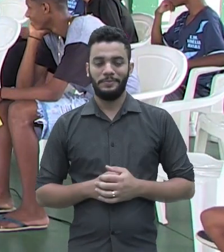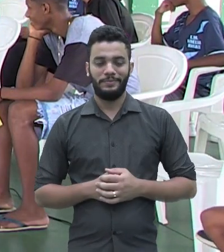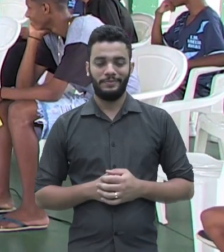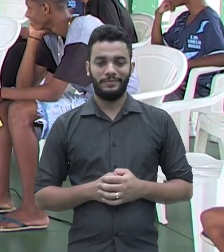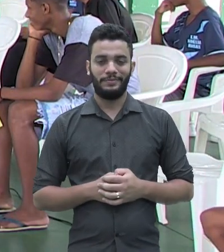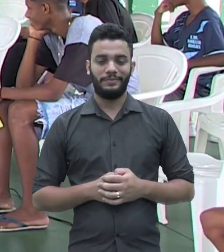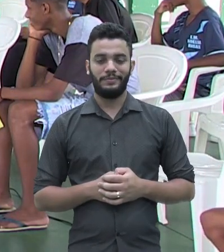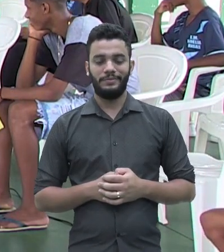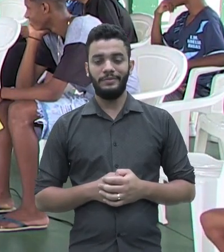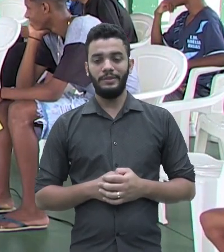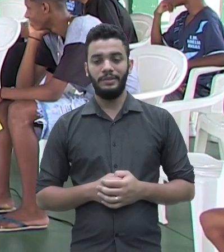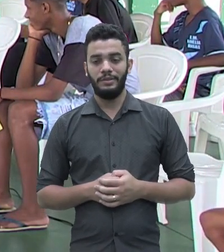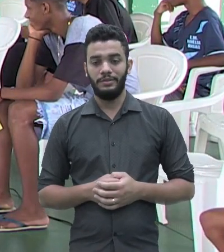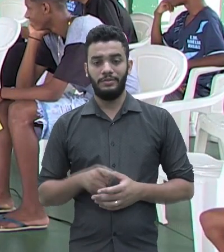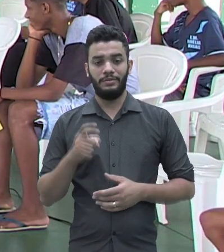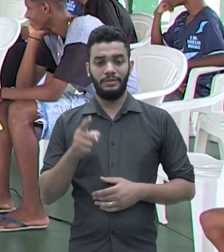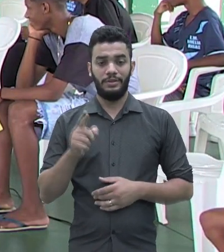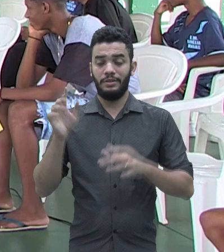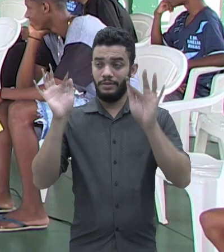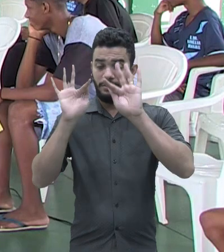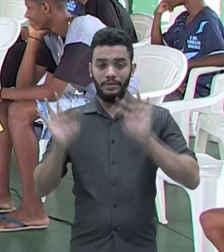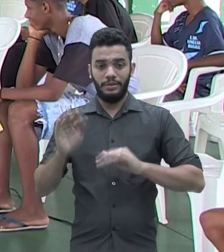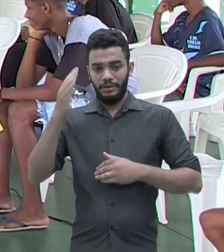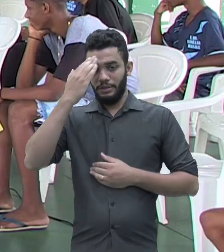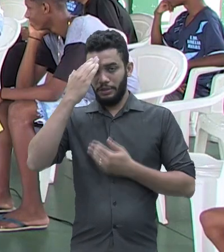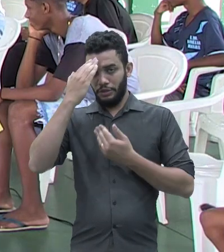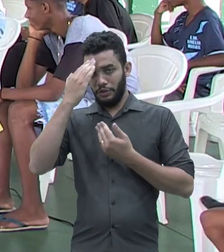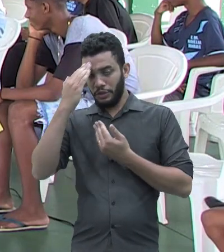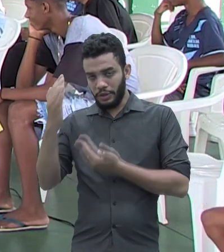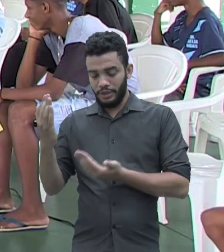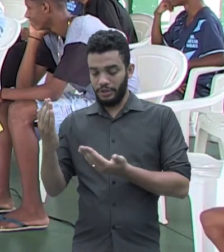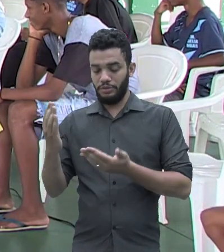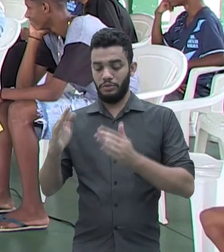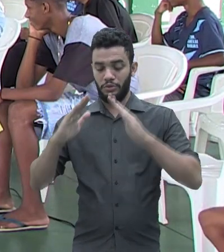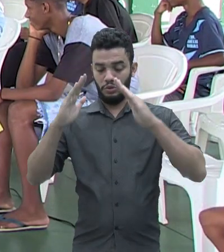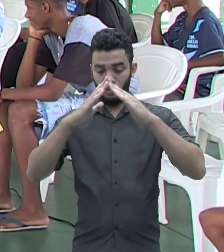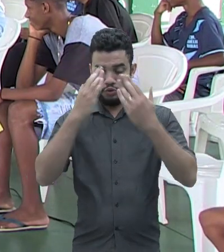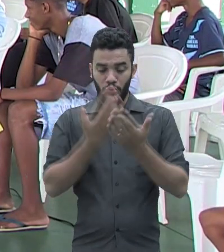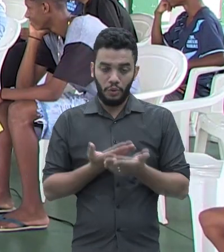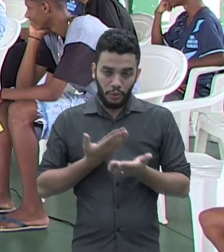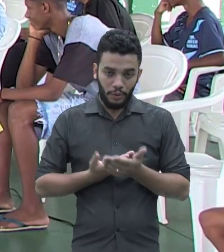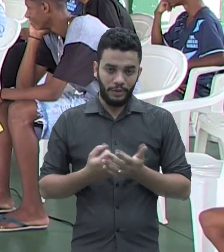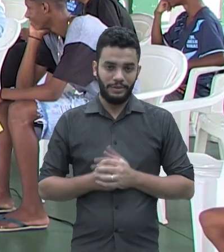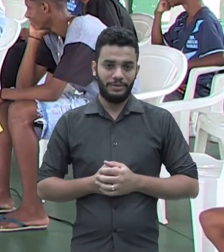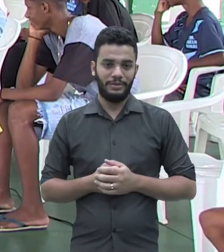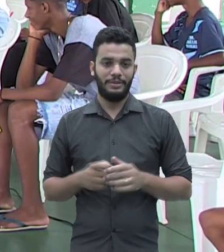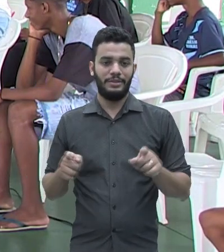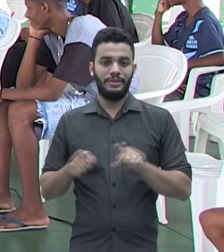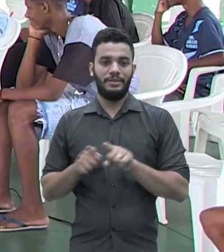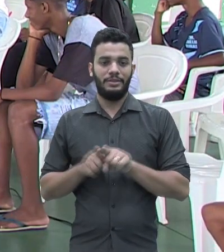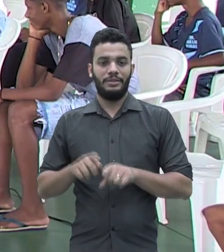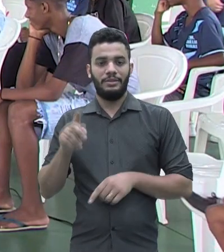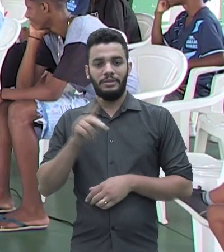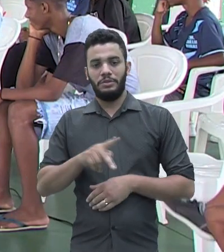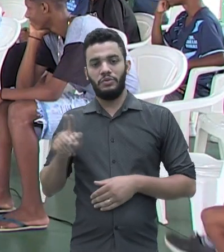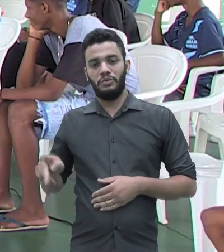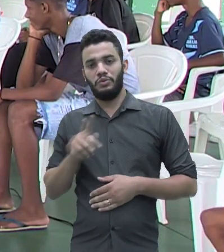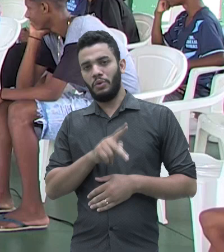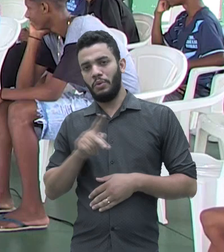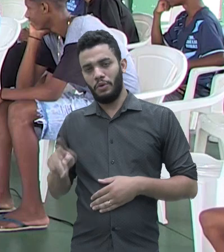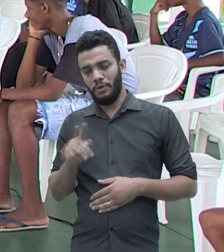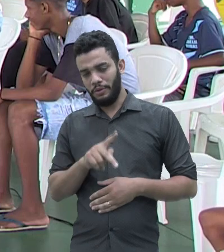Você é grato pela sua escola? Pelos seus professores? Você é grato